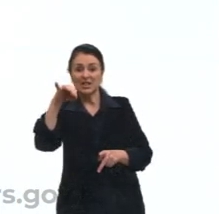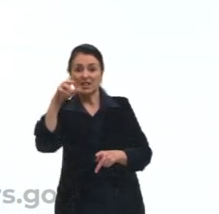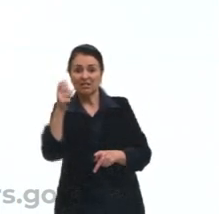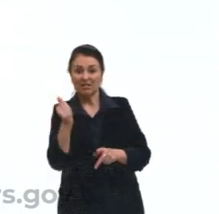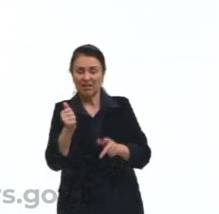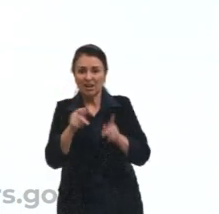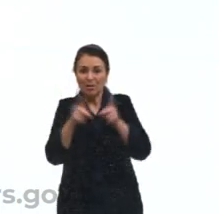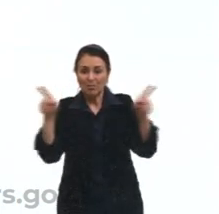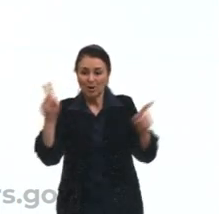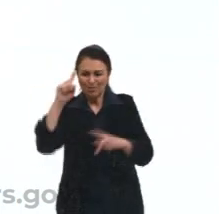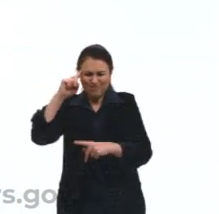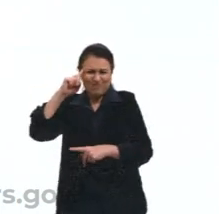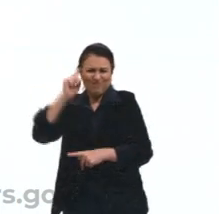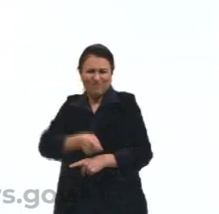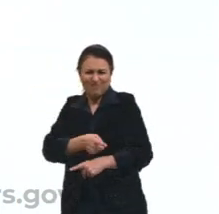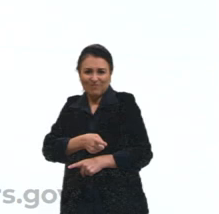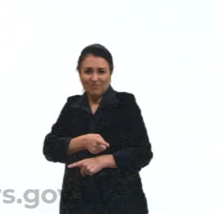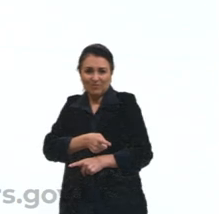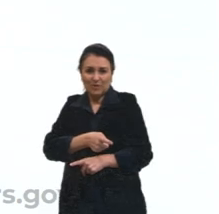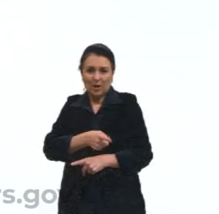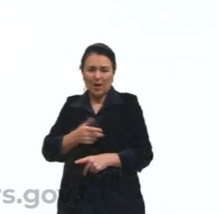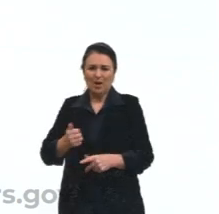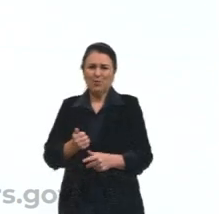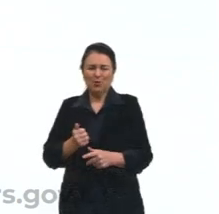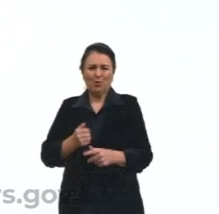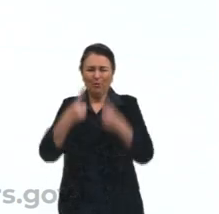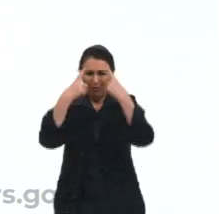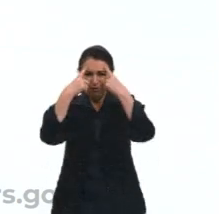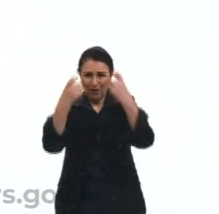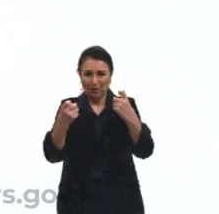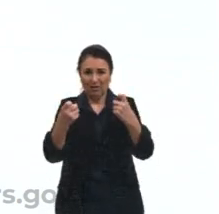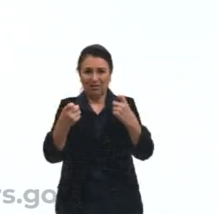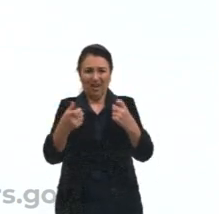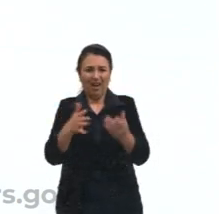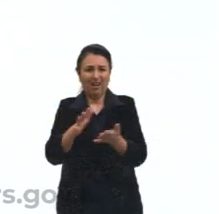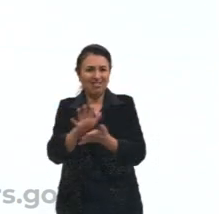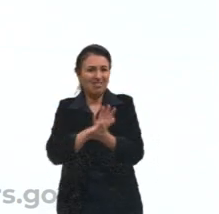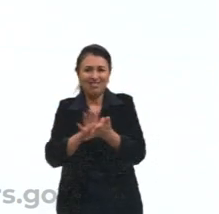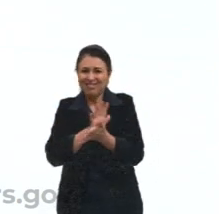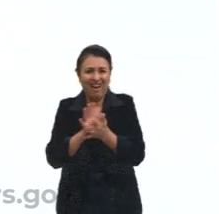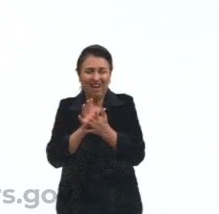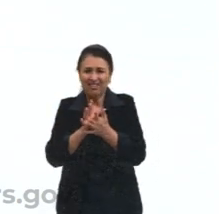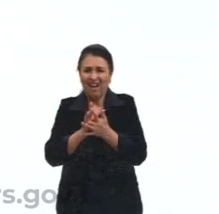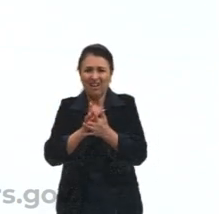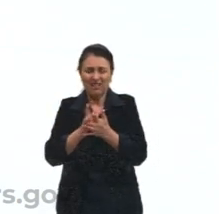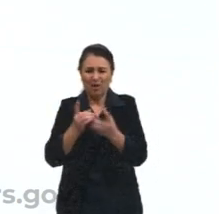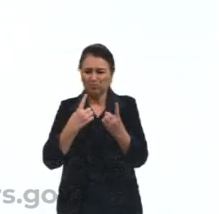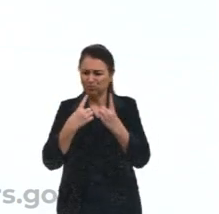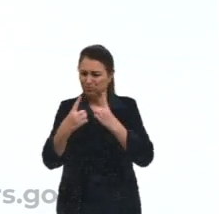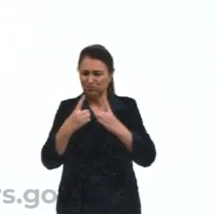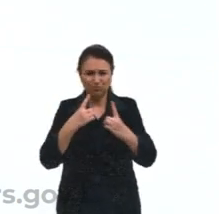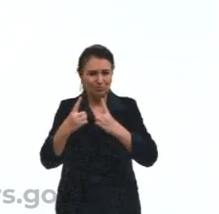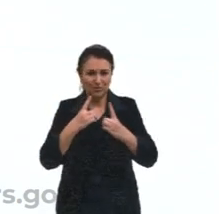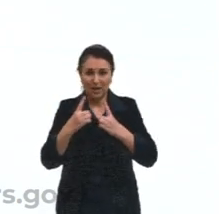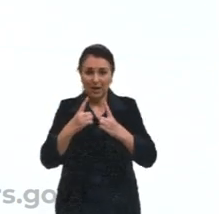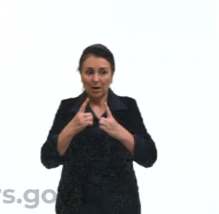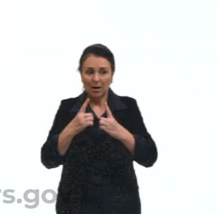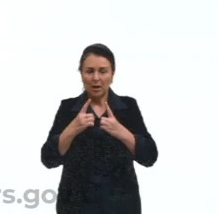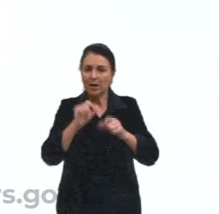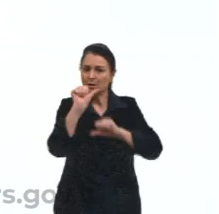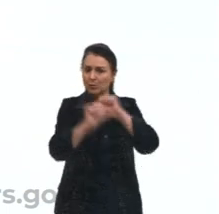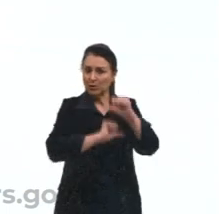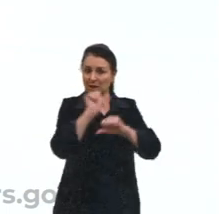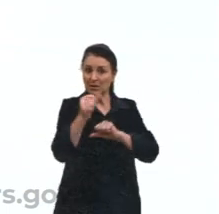poder de uma forma muito violenta muito arbitrária e sem diálogo eu ia ser formas que o draco me sou um